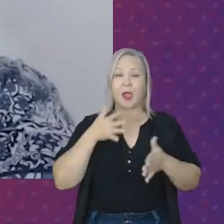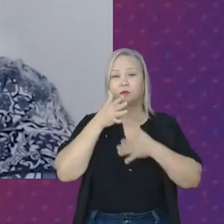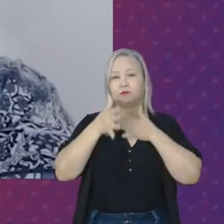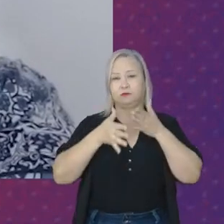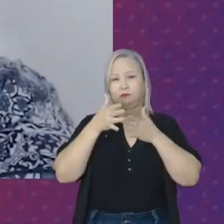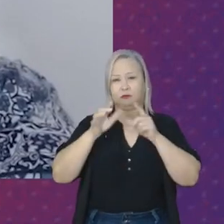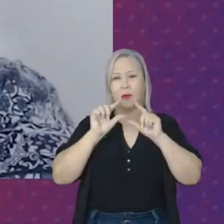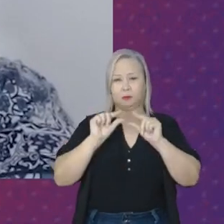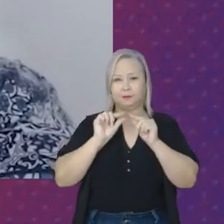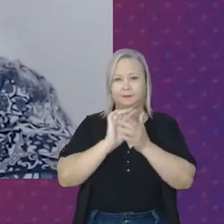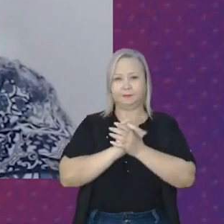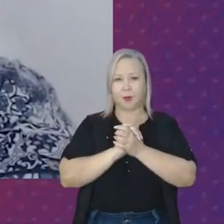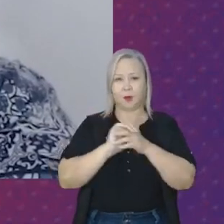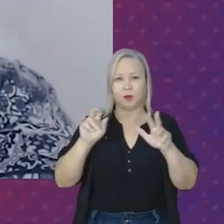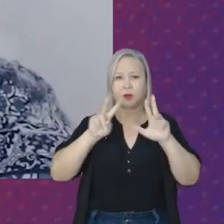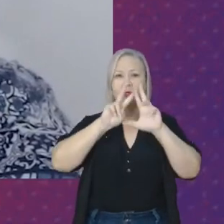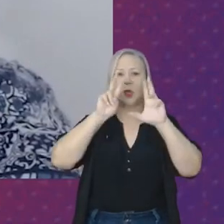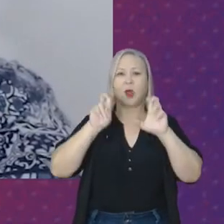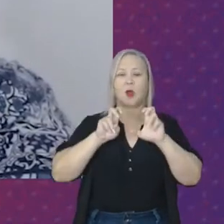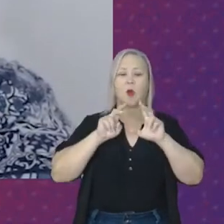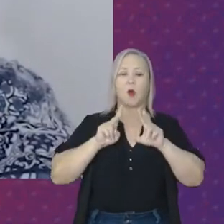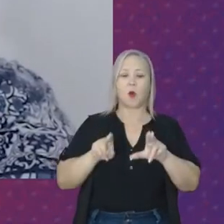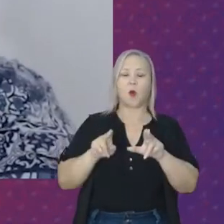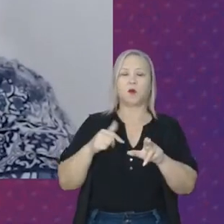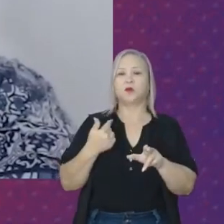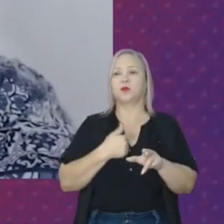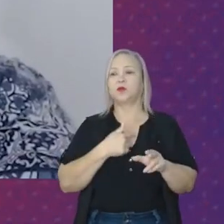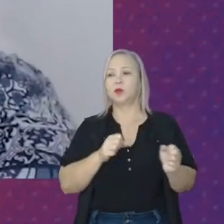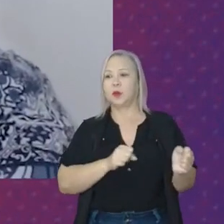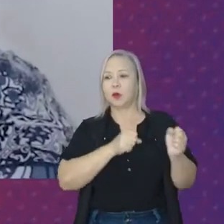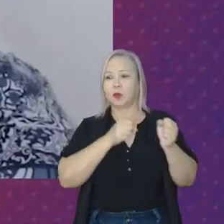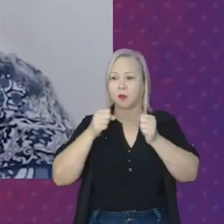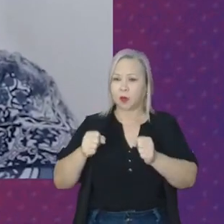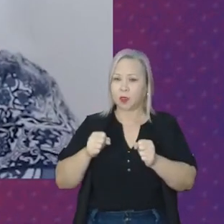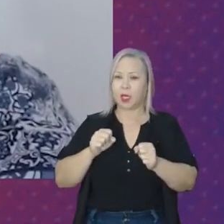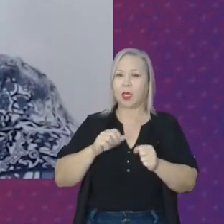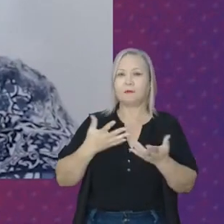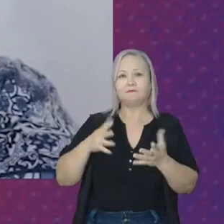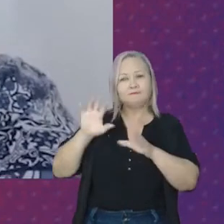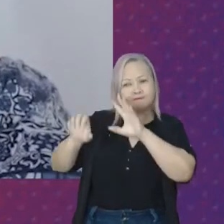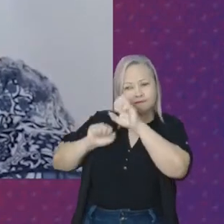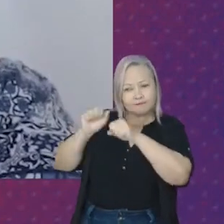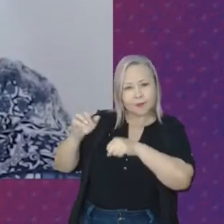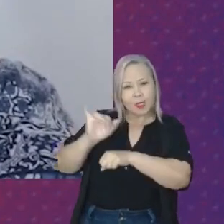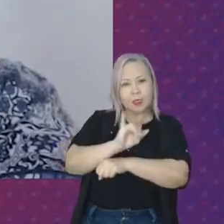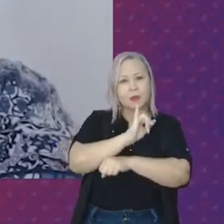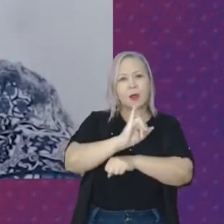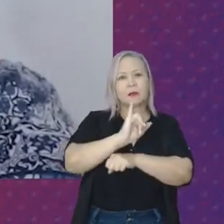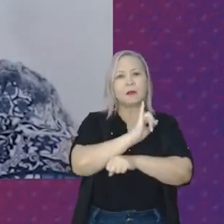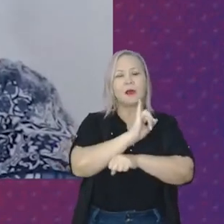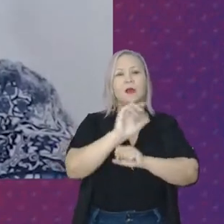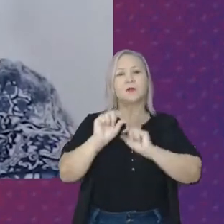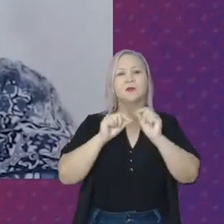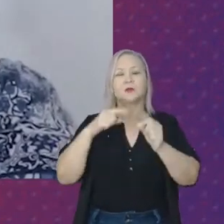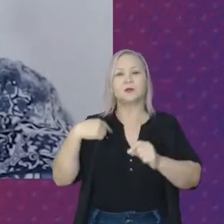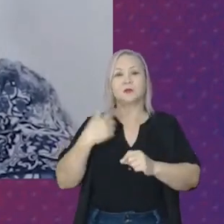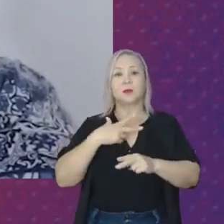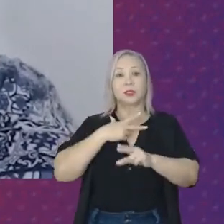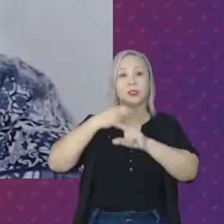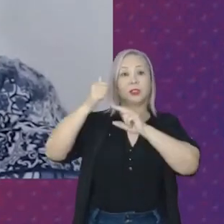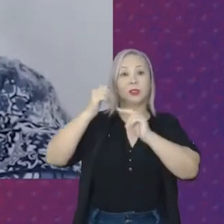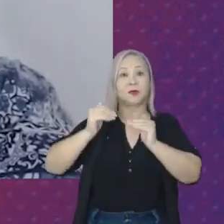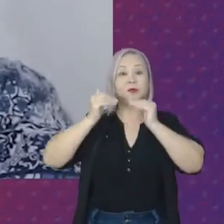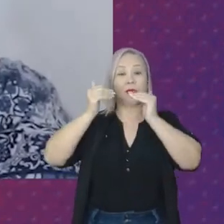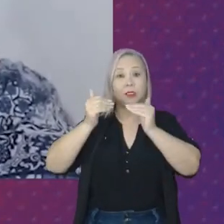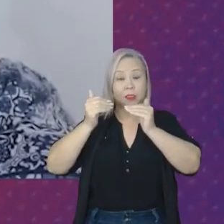pouco sobre como a gente pode buscar estratégias para a gente superar esses